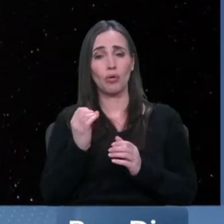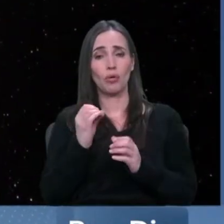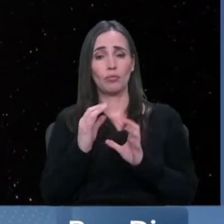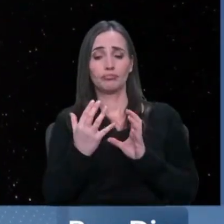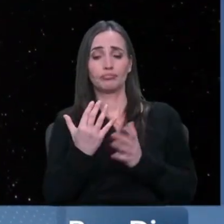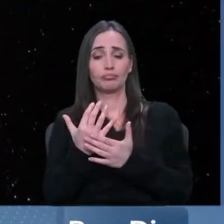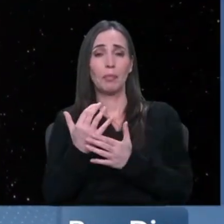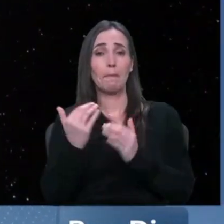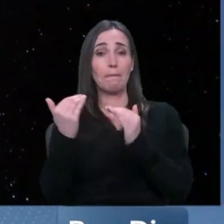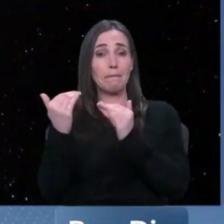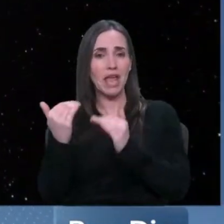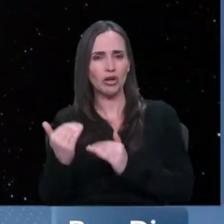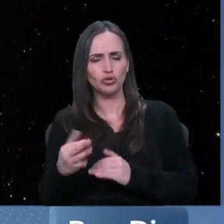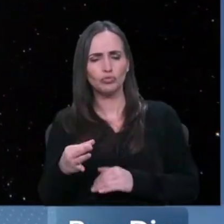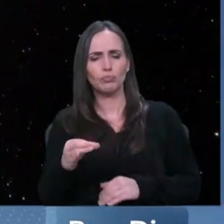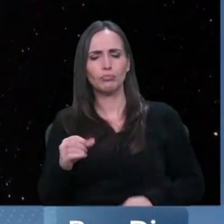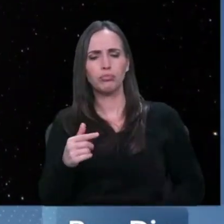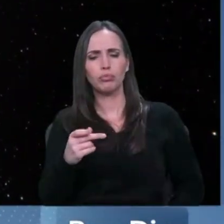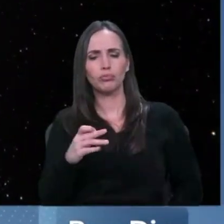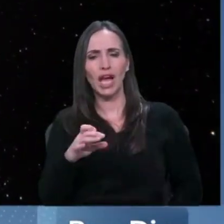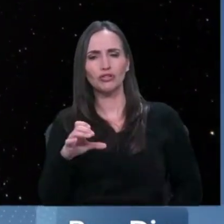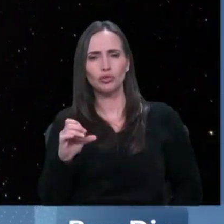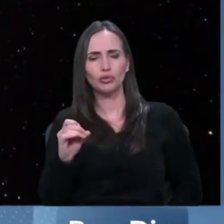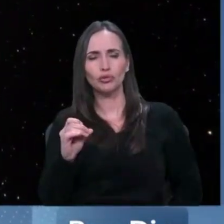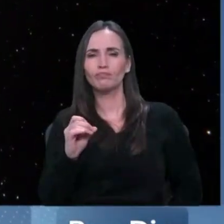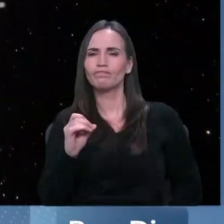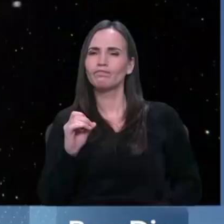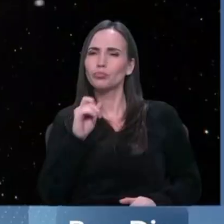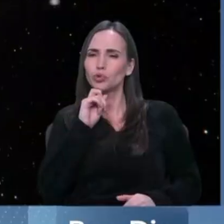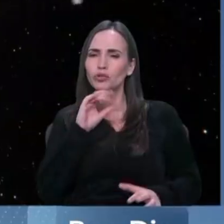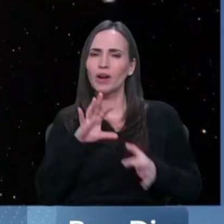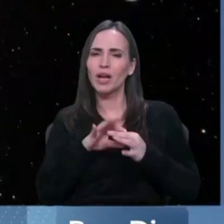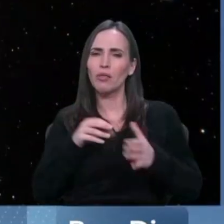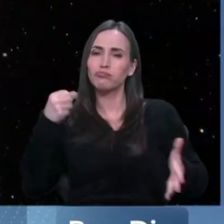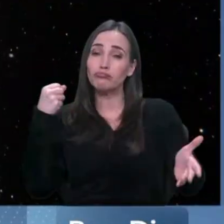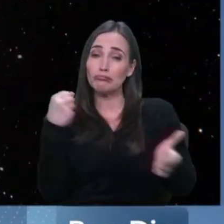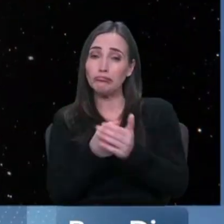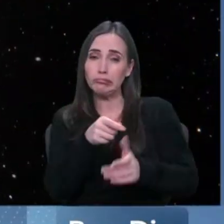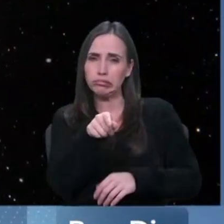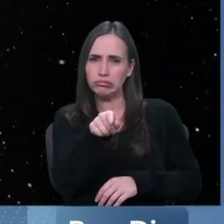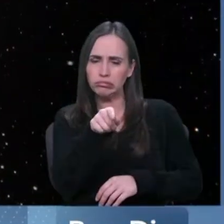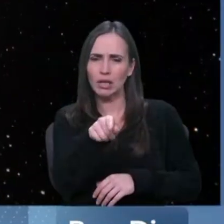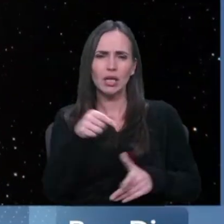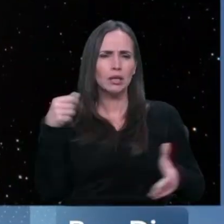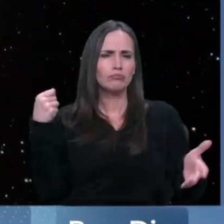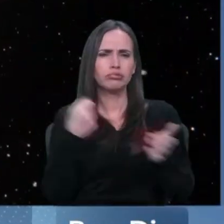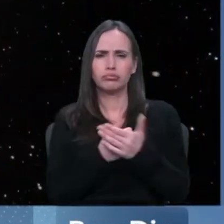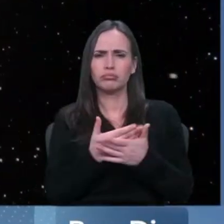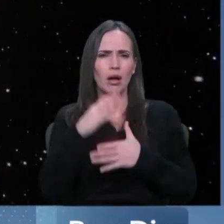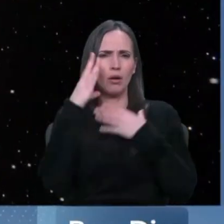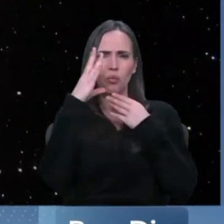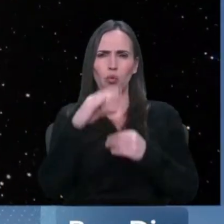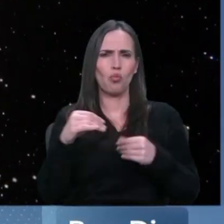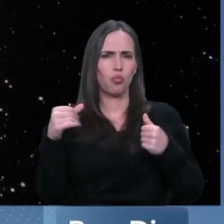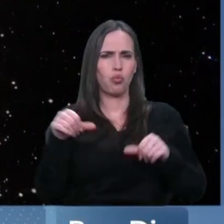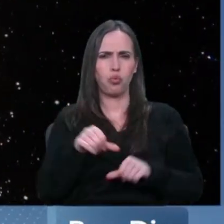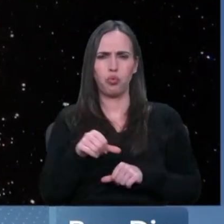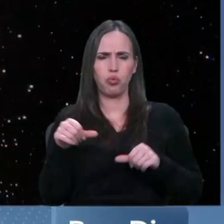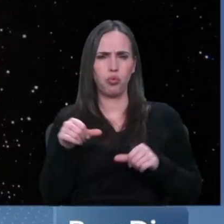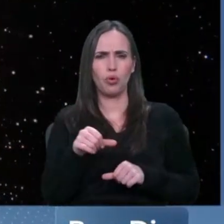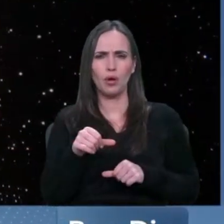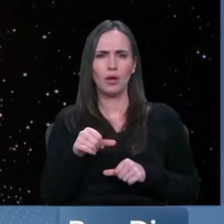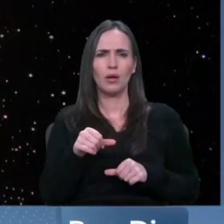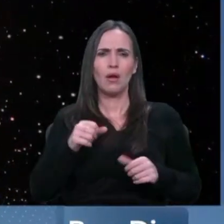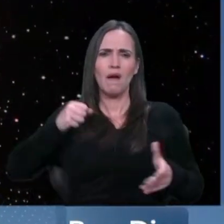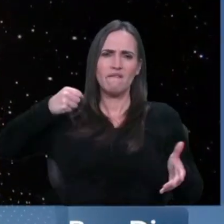está relacionado provavelmente com este impacto. Este impacto, Jorge, foi absolutamente catastrófico para a Lua. Escavou, portanto, criou uma